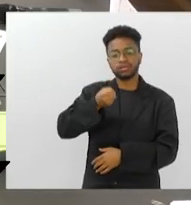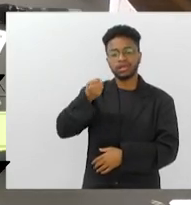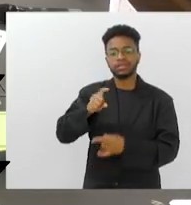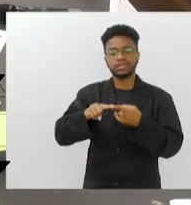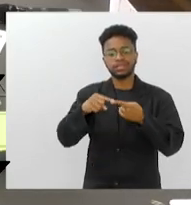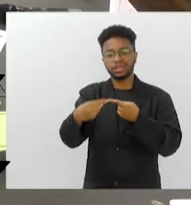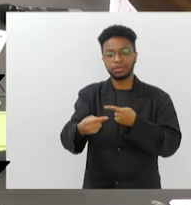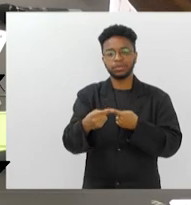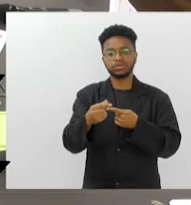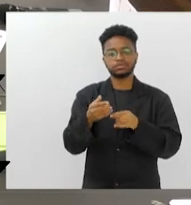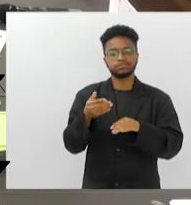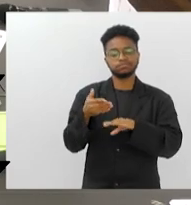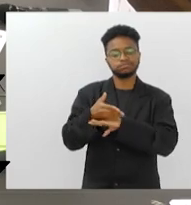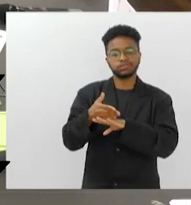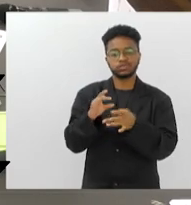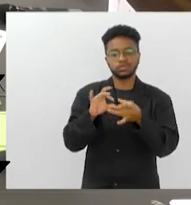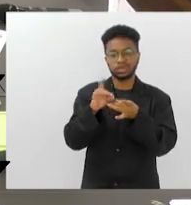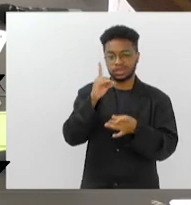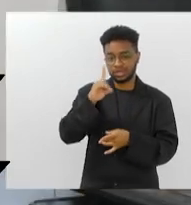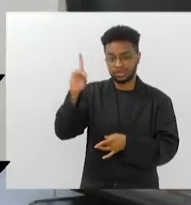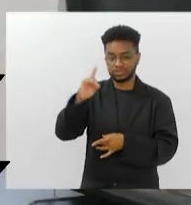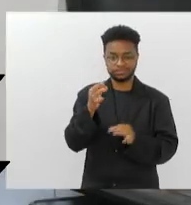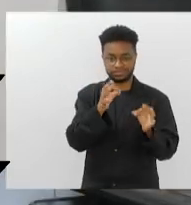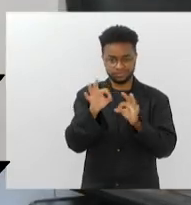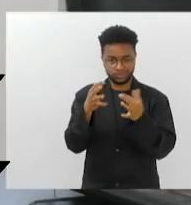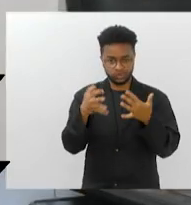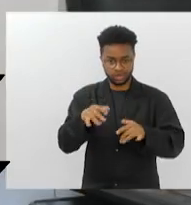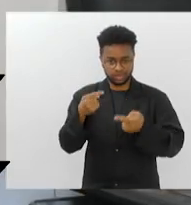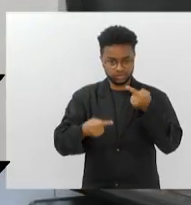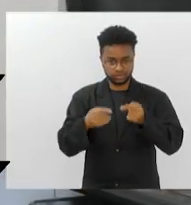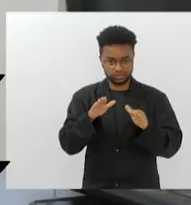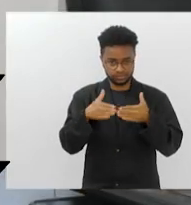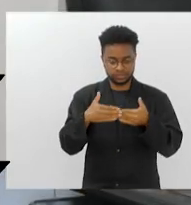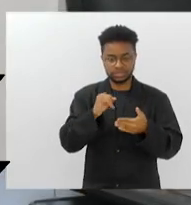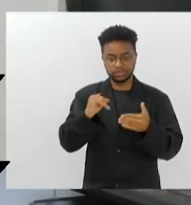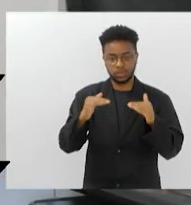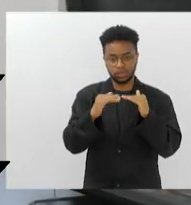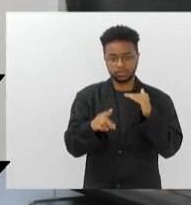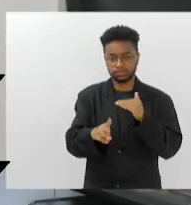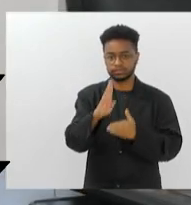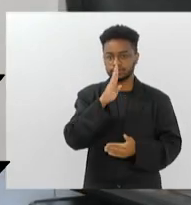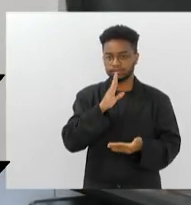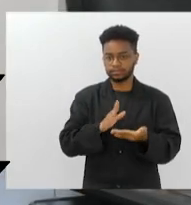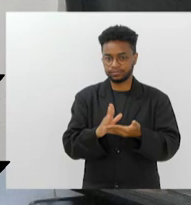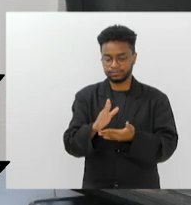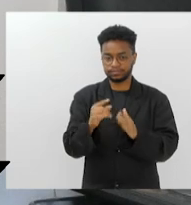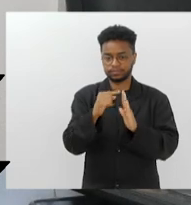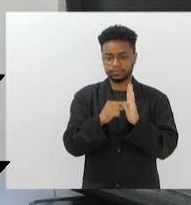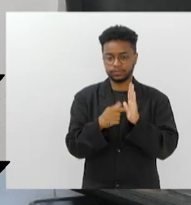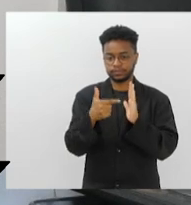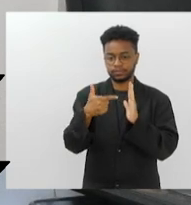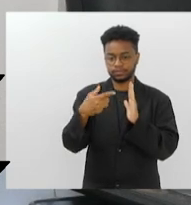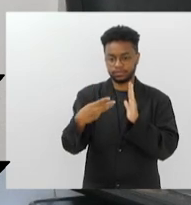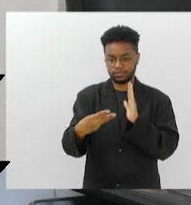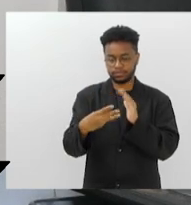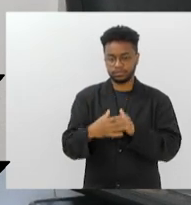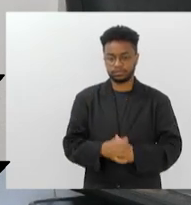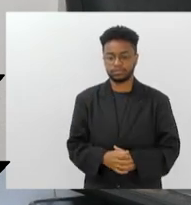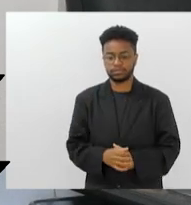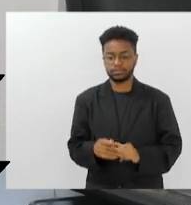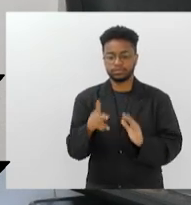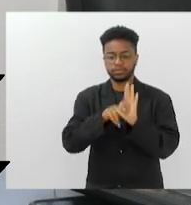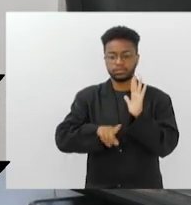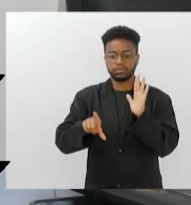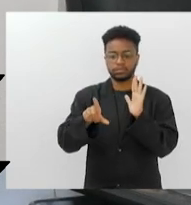discutido encerrada a discussão em votação senhores que aprovam permaneçam Como estão aprovado como todos nós 23 da pauta